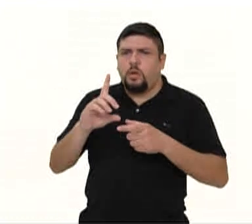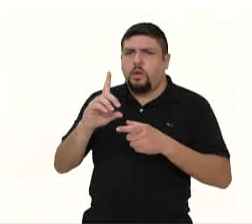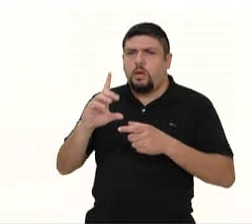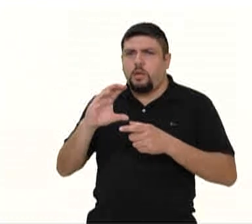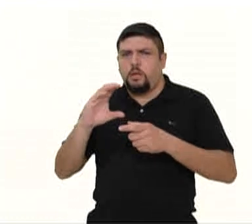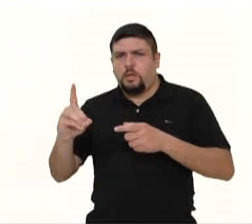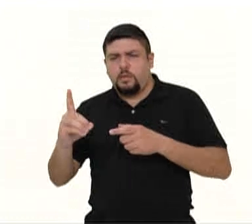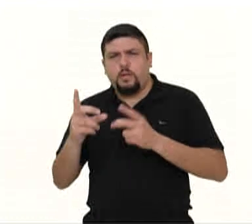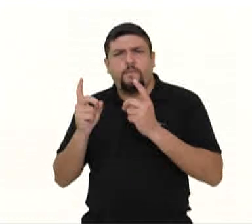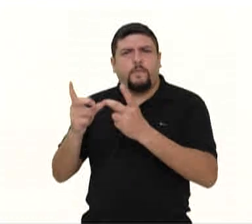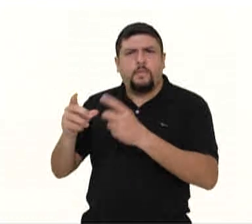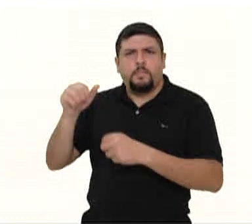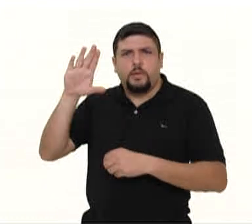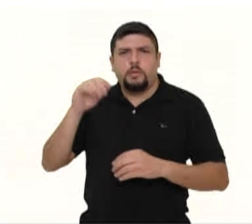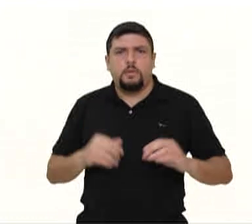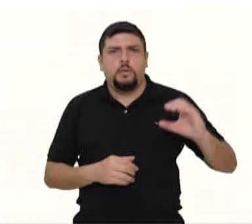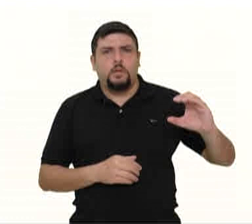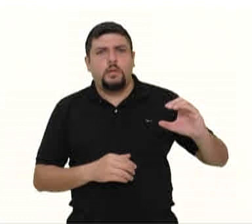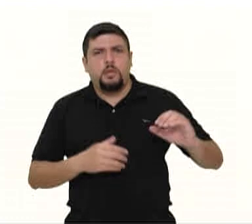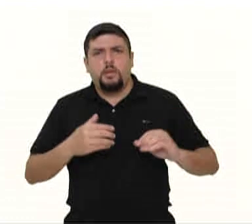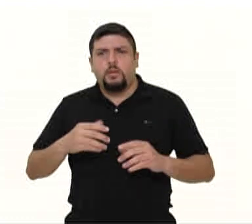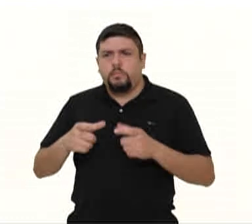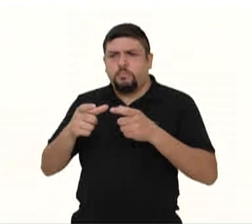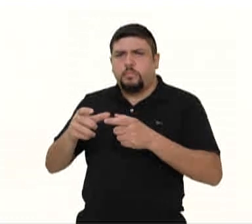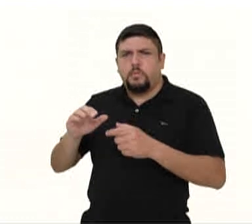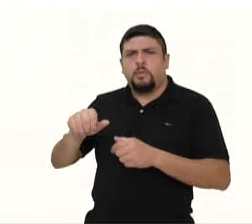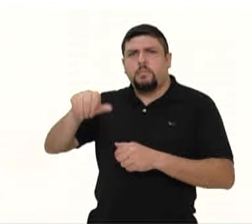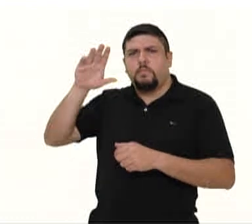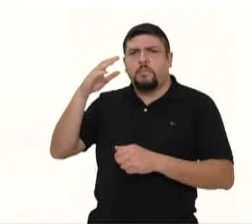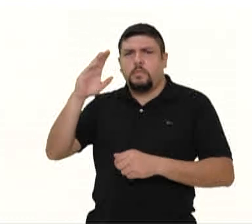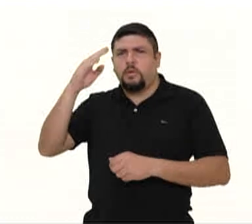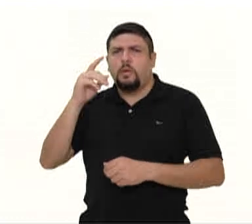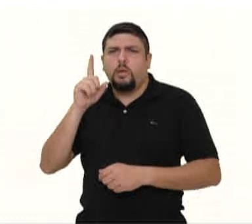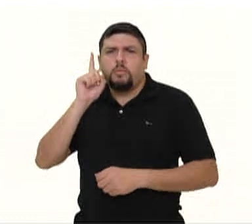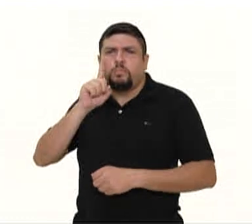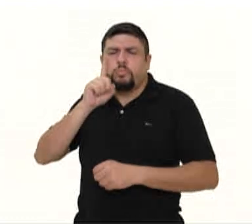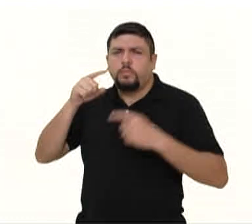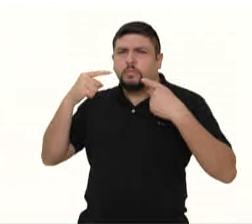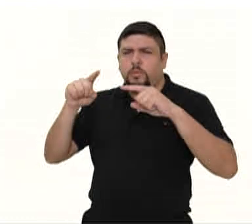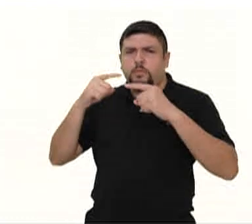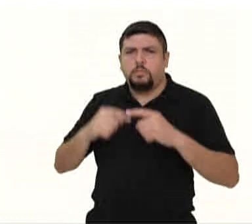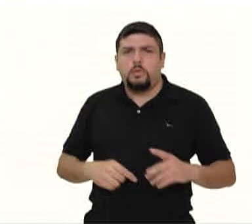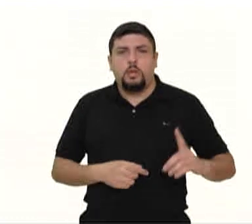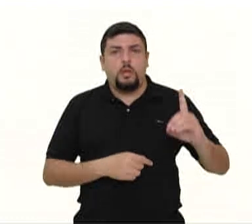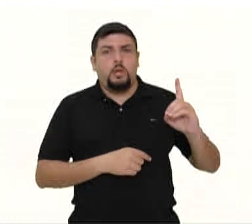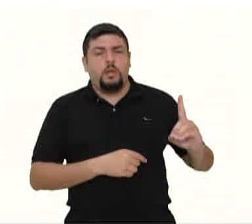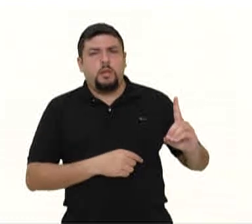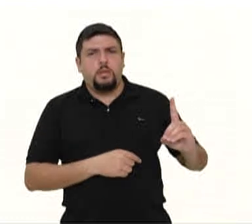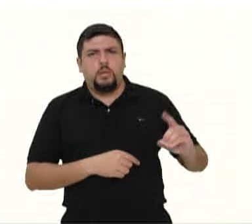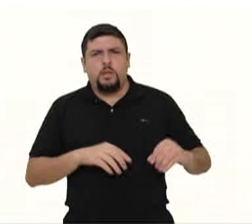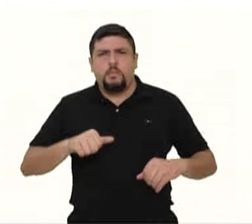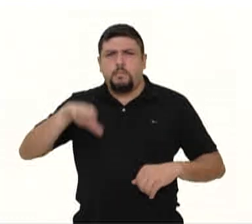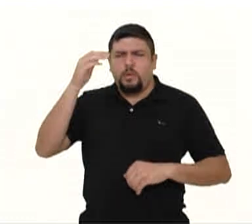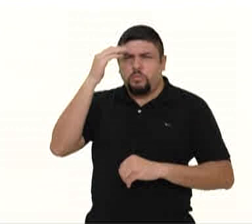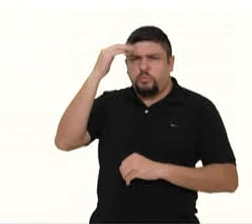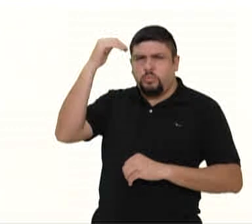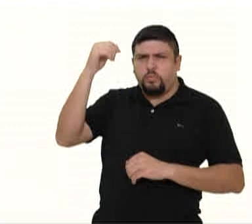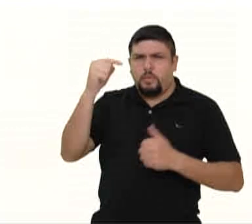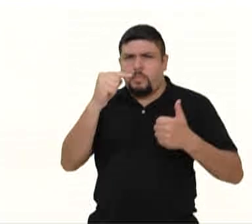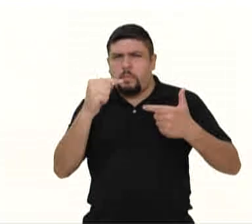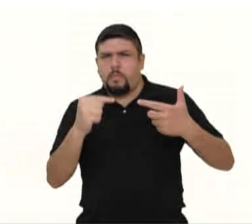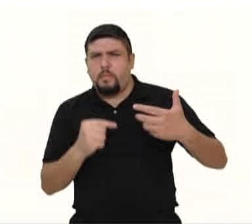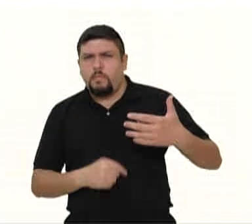o melhor disco brasileiro de música americana; ou D, o maior sucesso de todos os tempos entre os 10 maiores